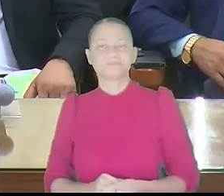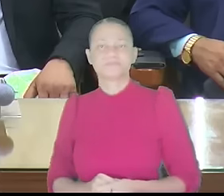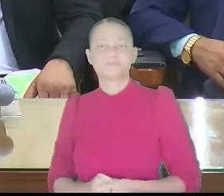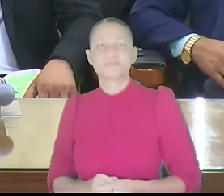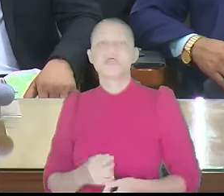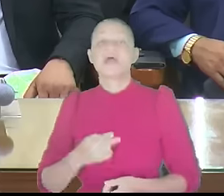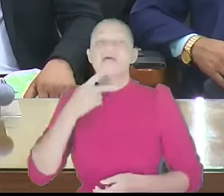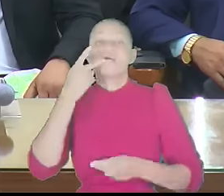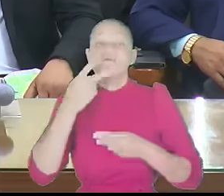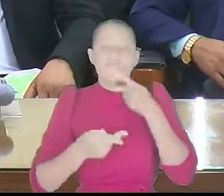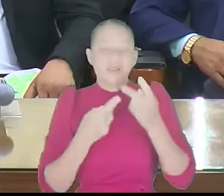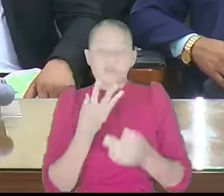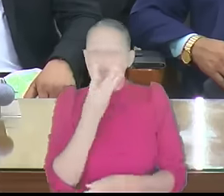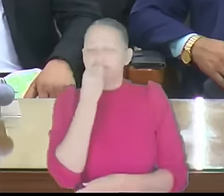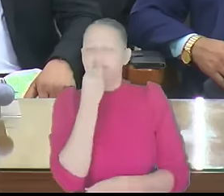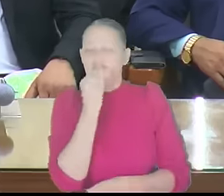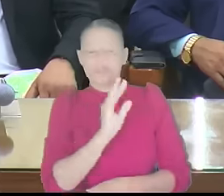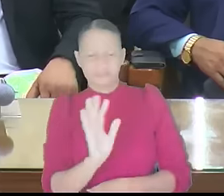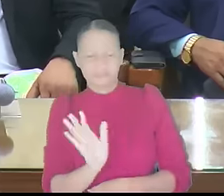Fala e não te cales.